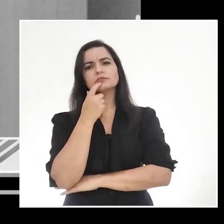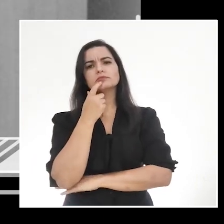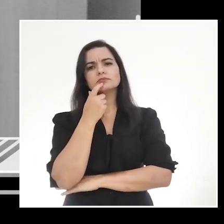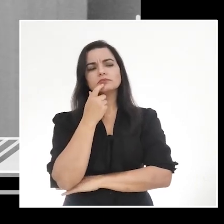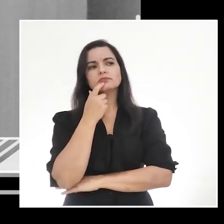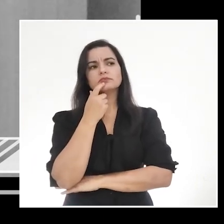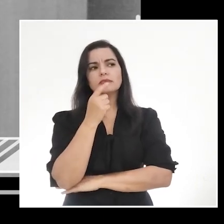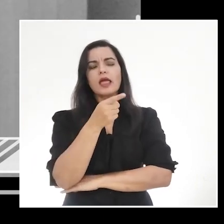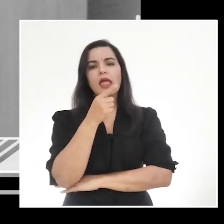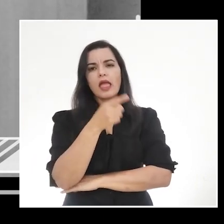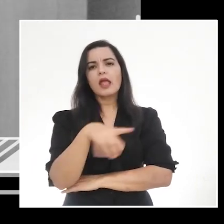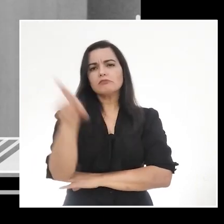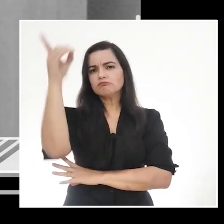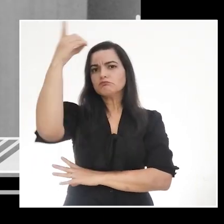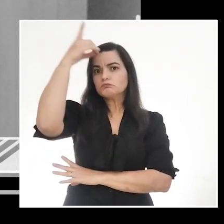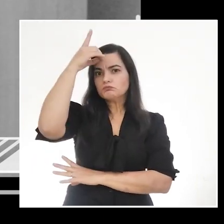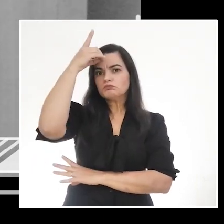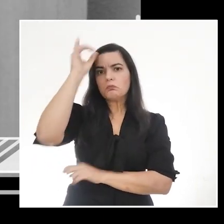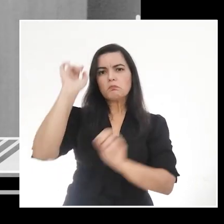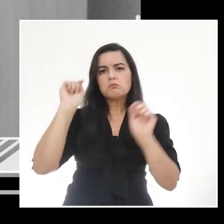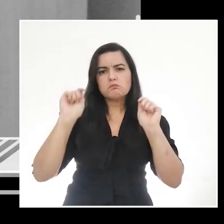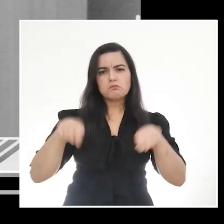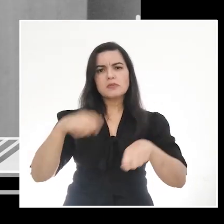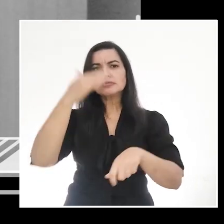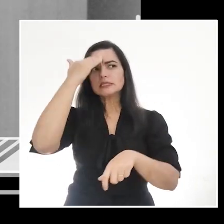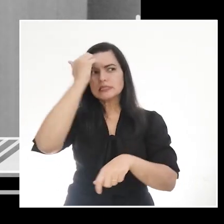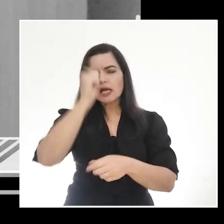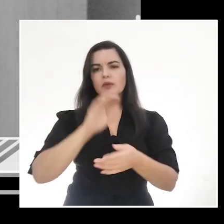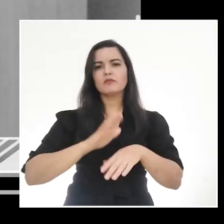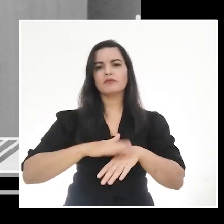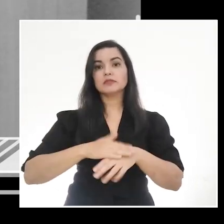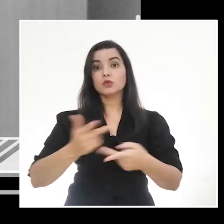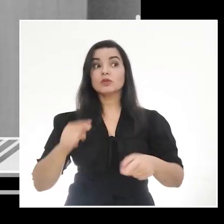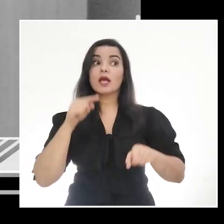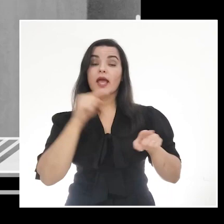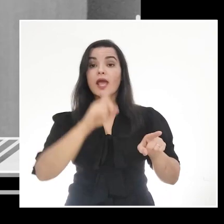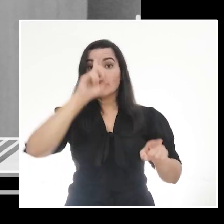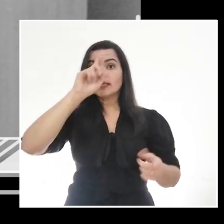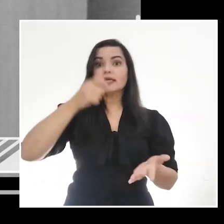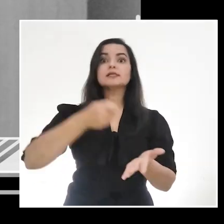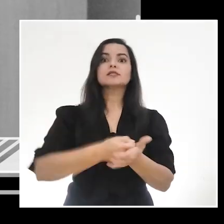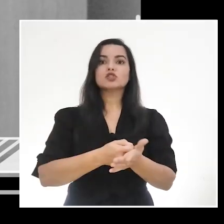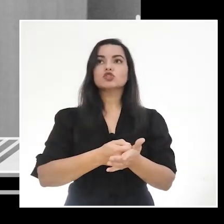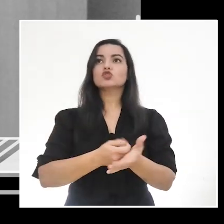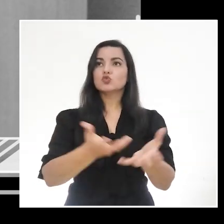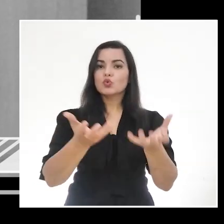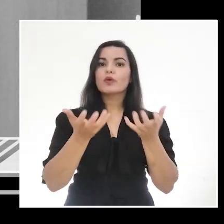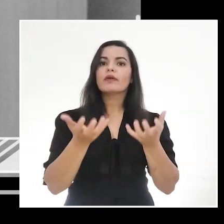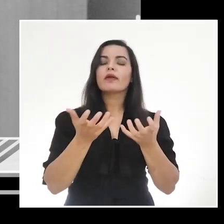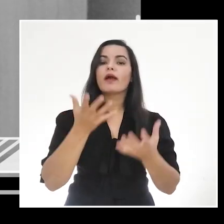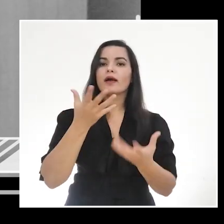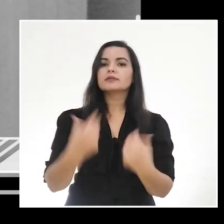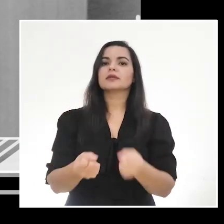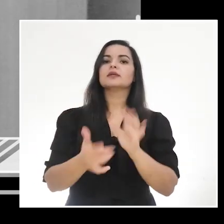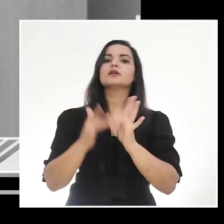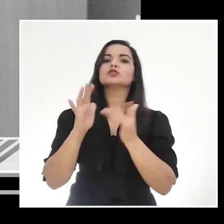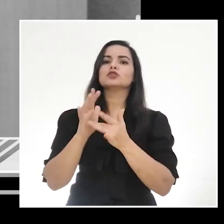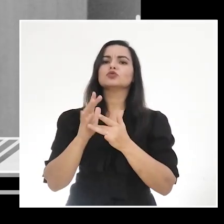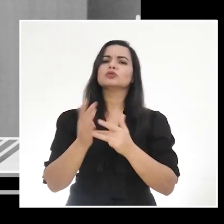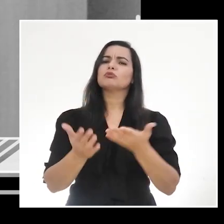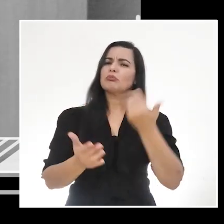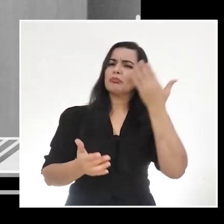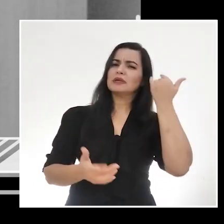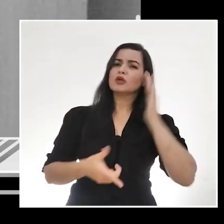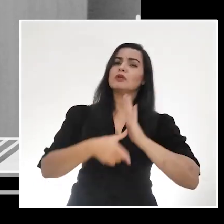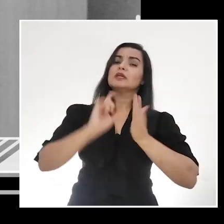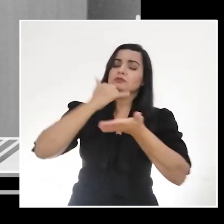tal, e enfim. E eu olhei para aquele camarada e vi que ele tinha um talento, assim, né? Ele tinha